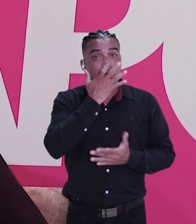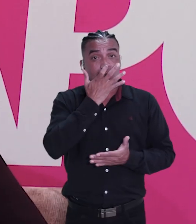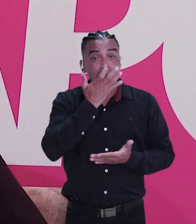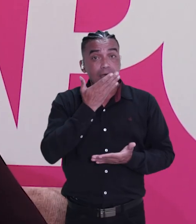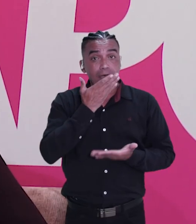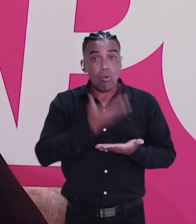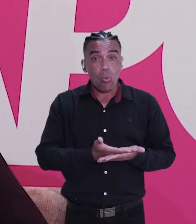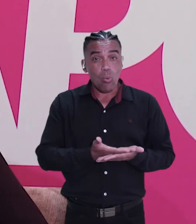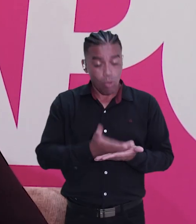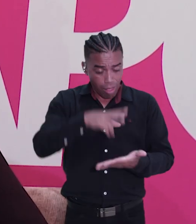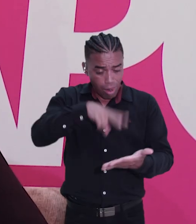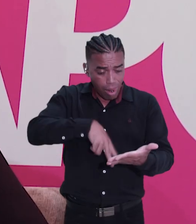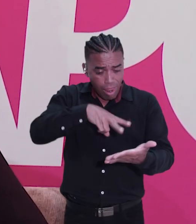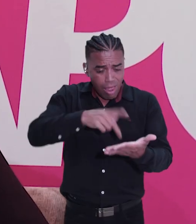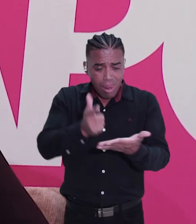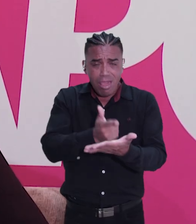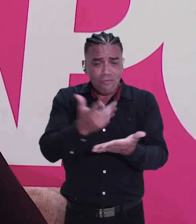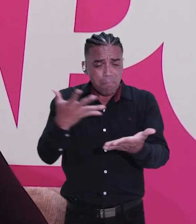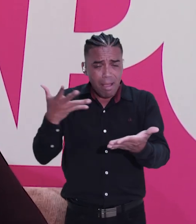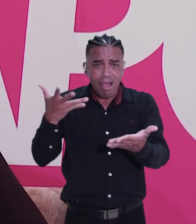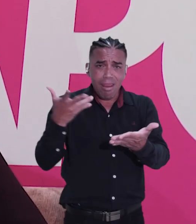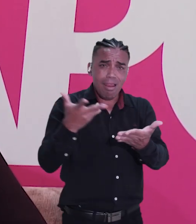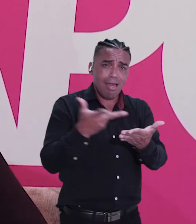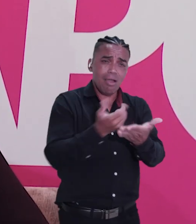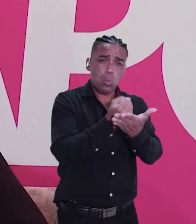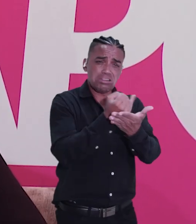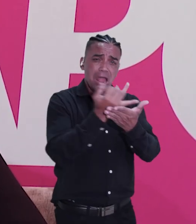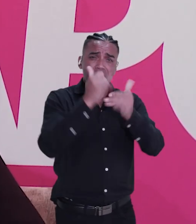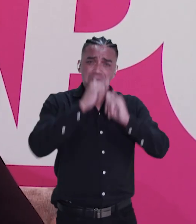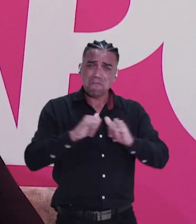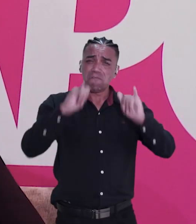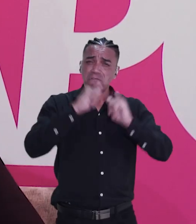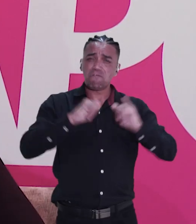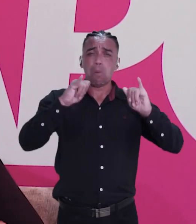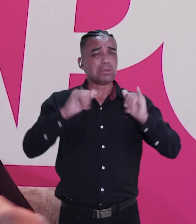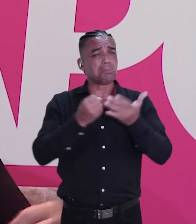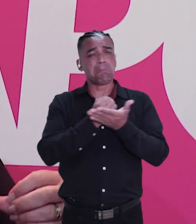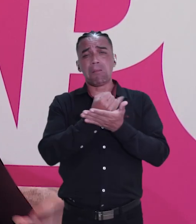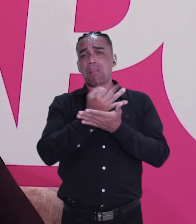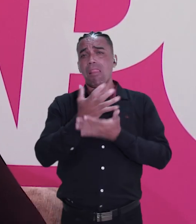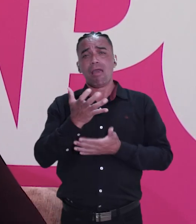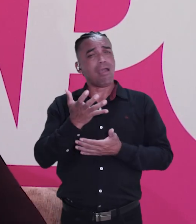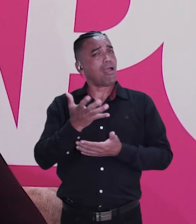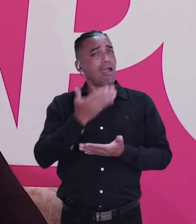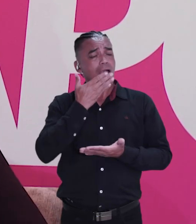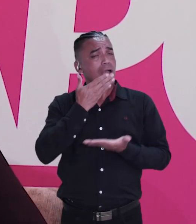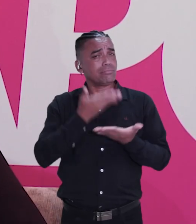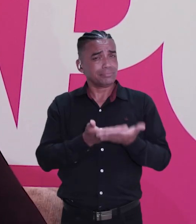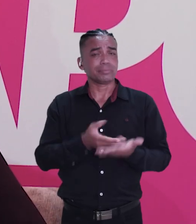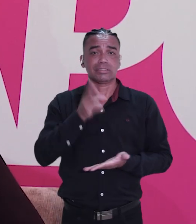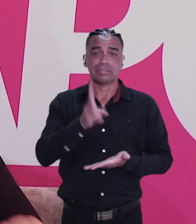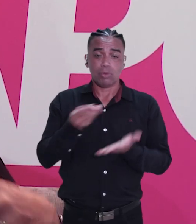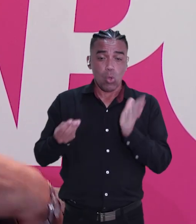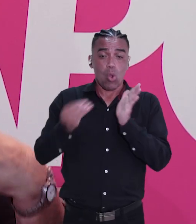muito impressionada. É um livro fantástico, com uma quantidade de informação impressionante